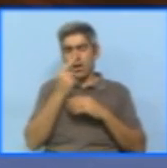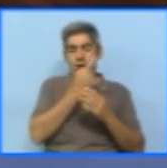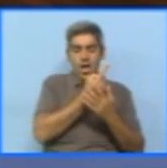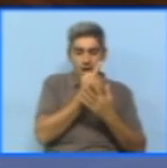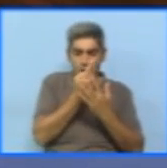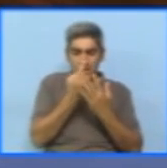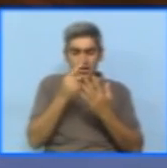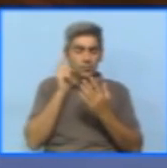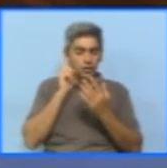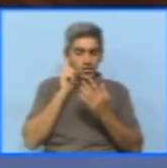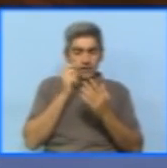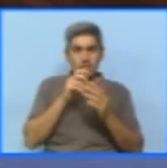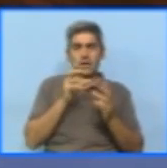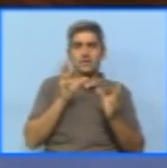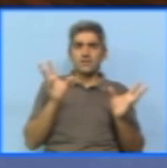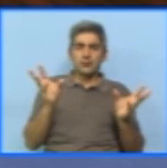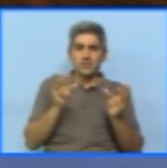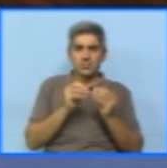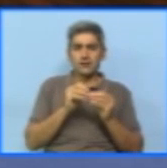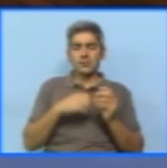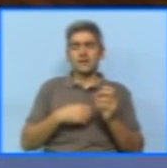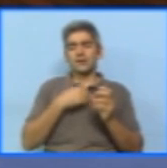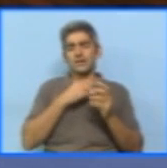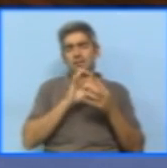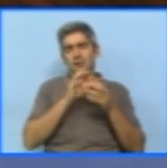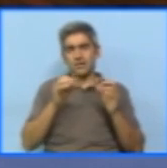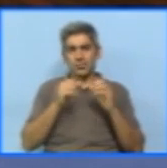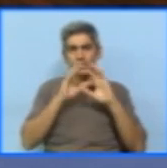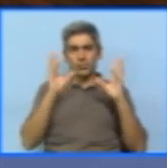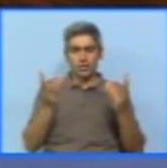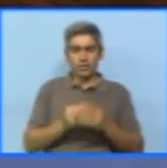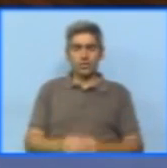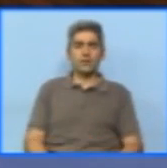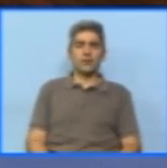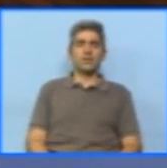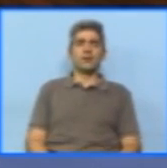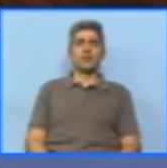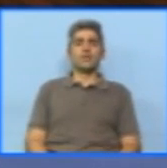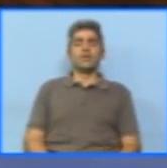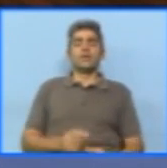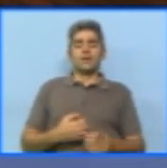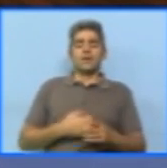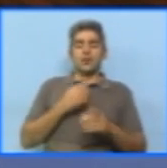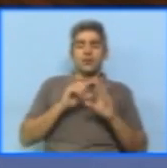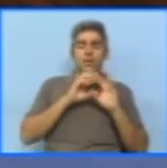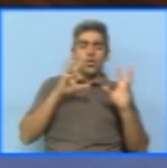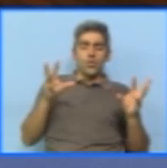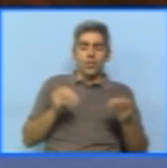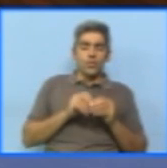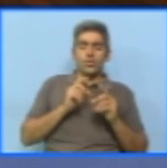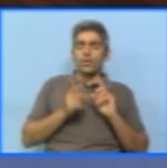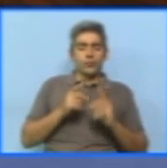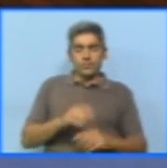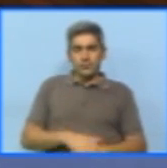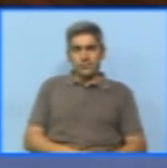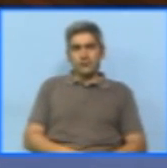tem a sua importância que contribui para o sentido do todo. Qual é aqui o sentido do todo? É